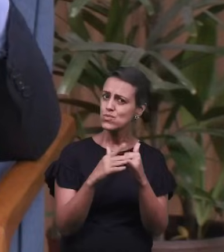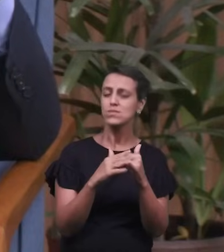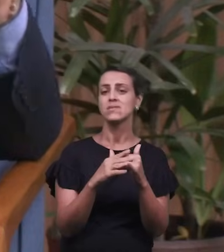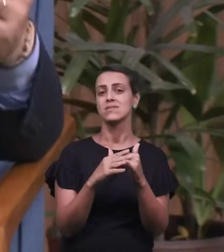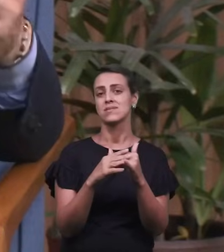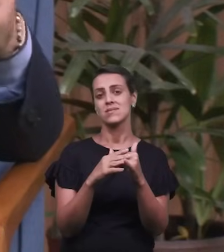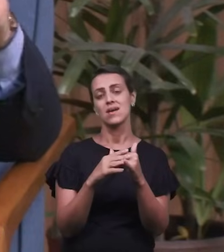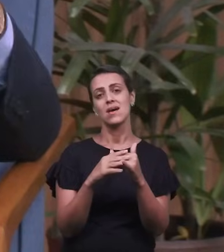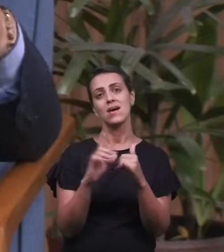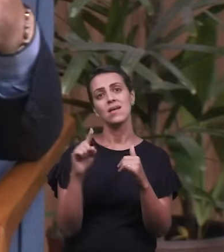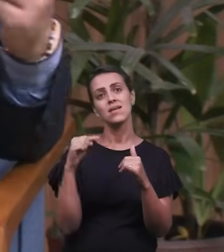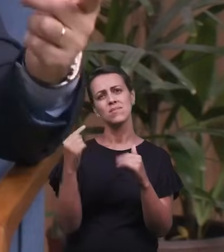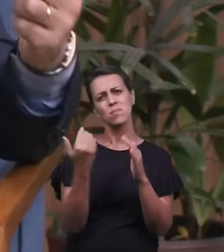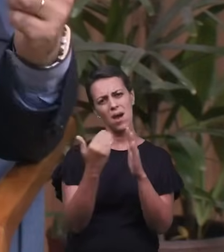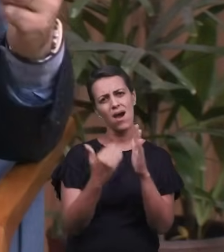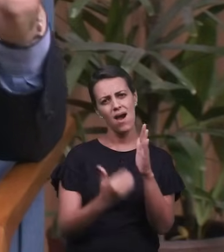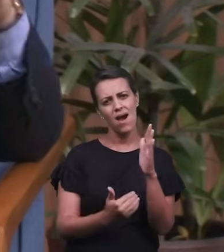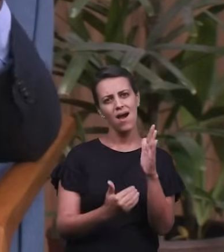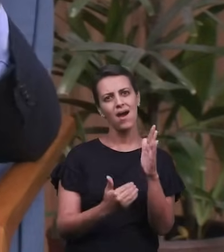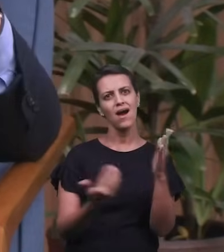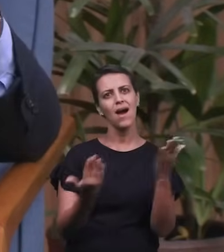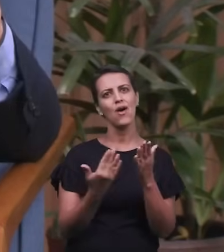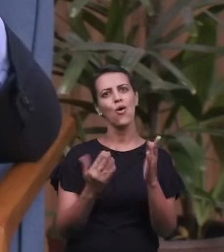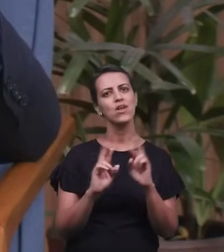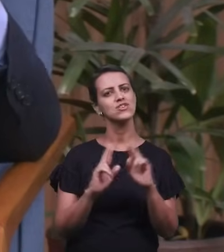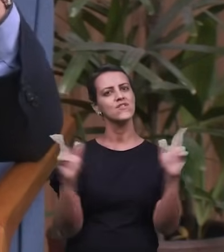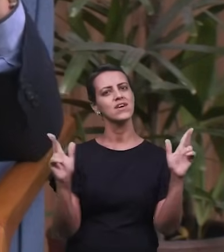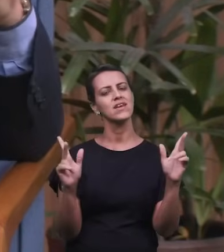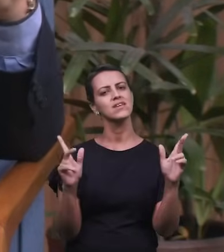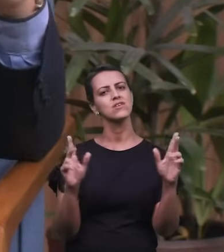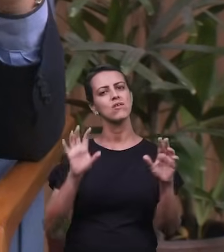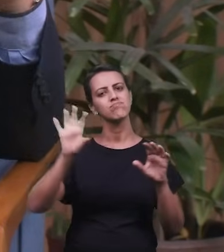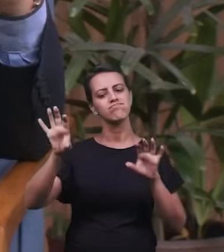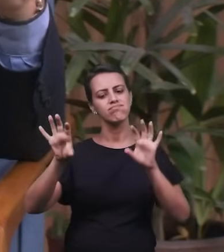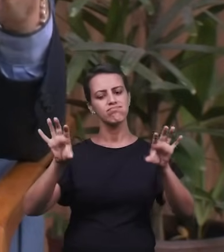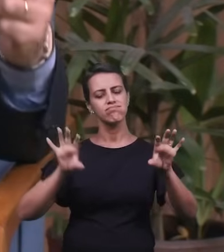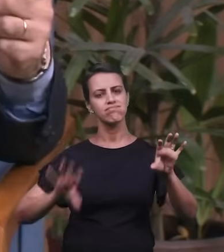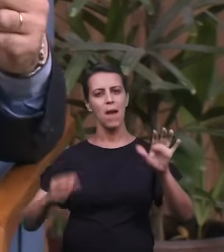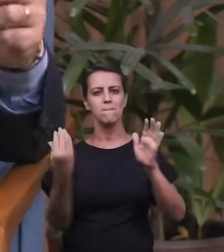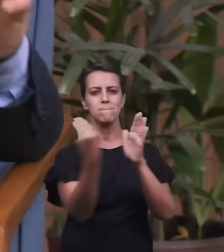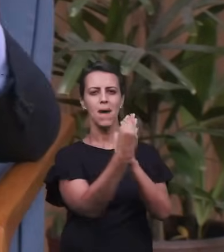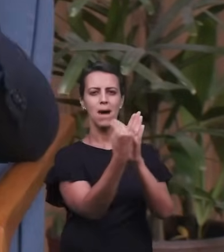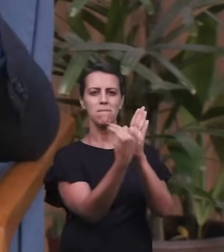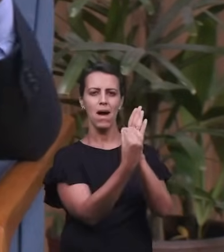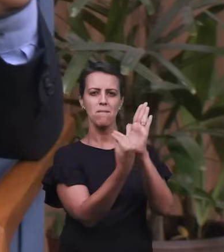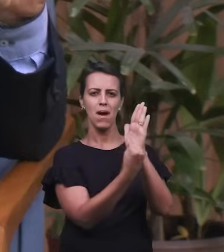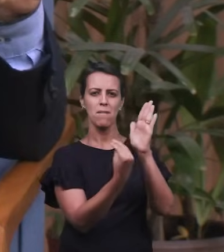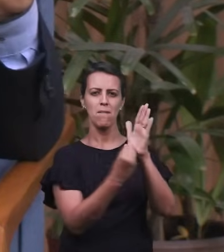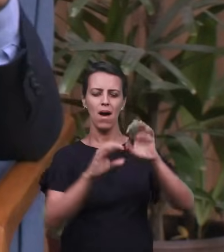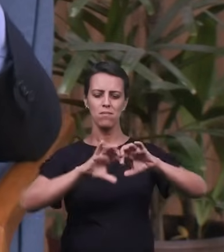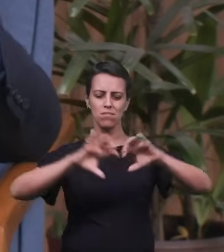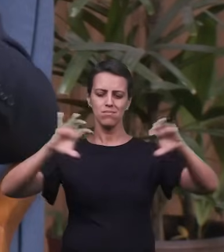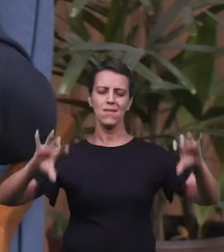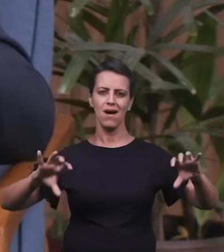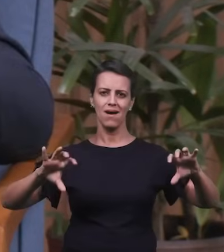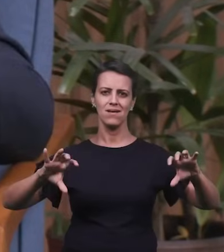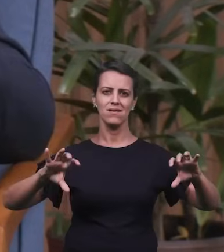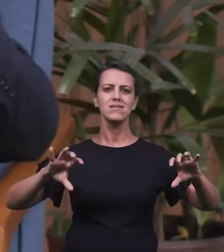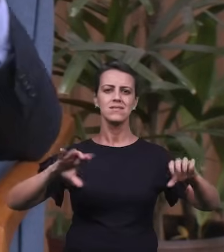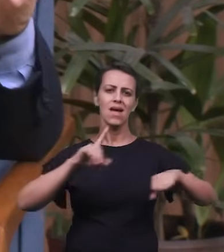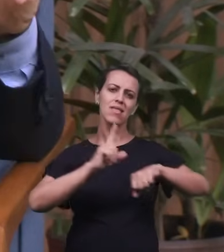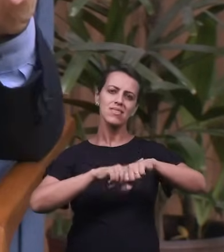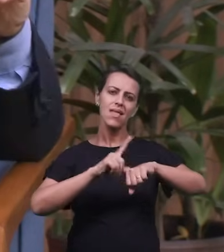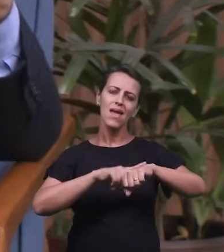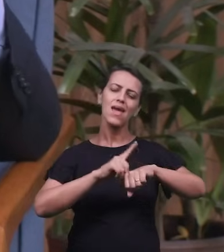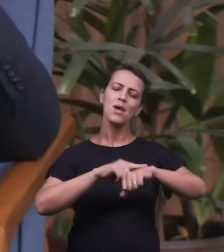os demais quadros que vinham na sequência, eles agora vêm na forma de programas, estão independentes no sentido de